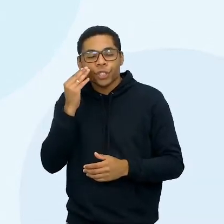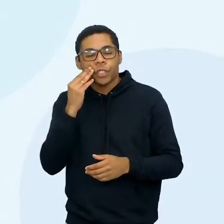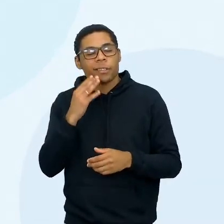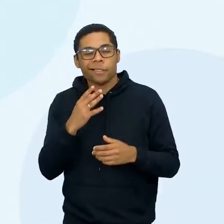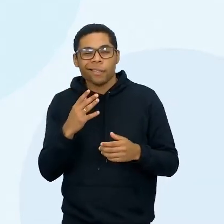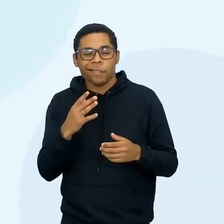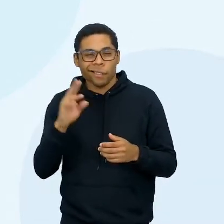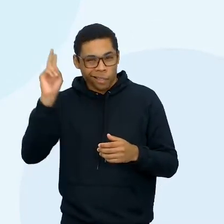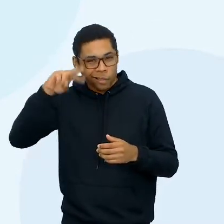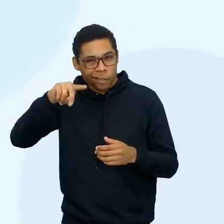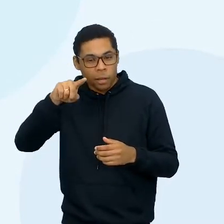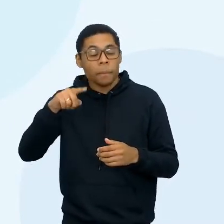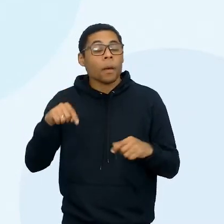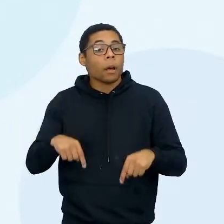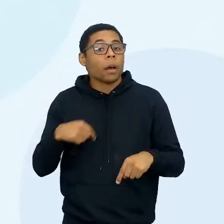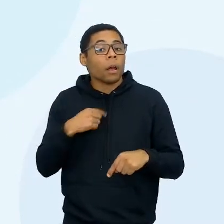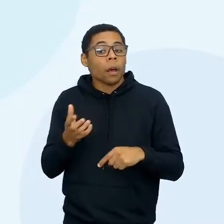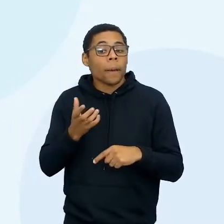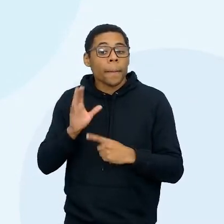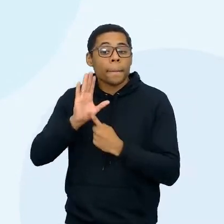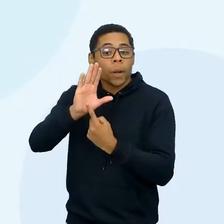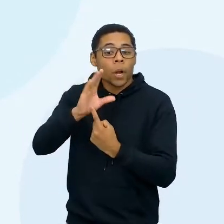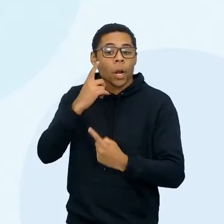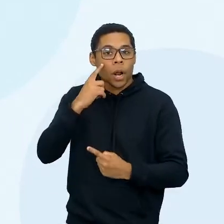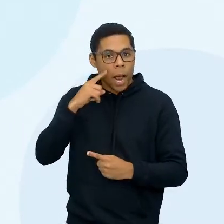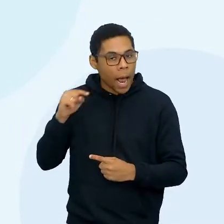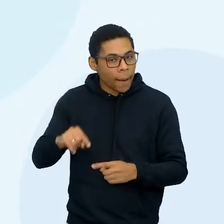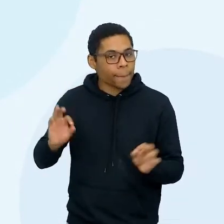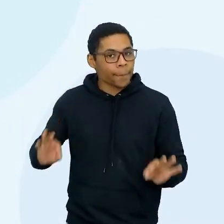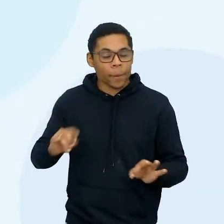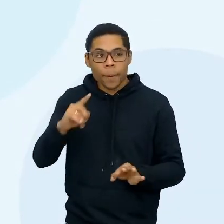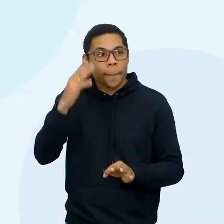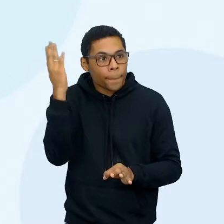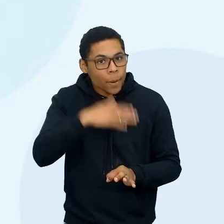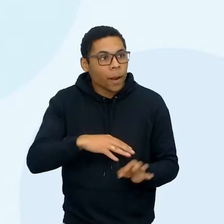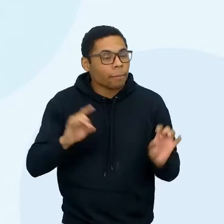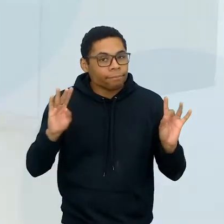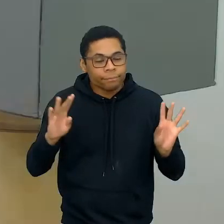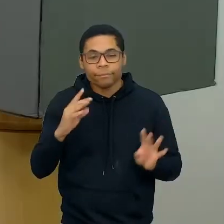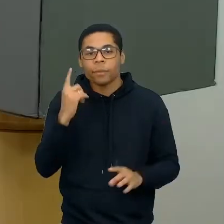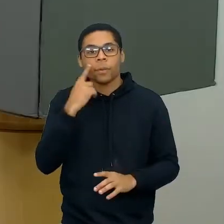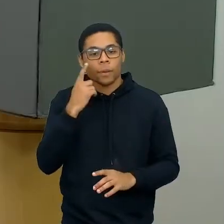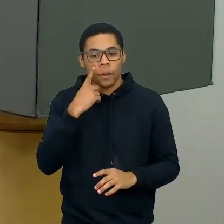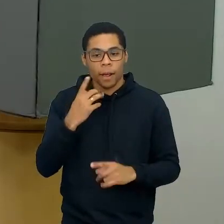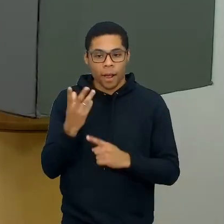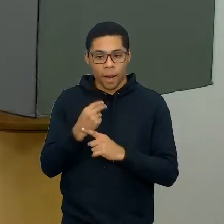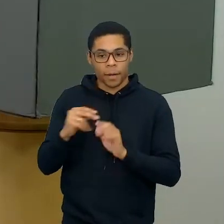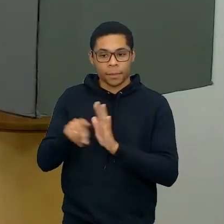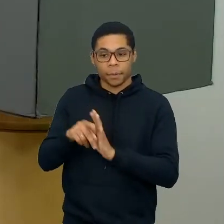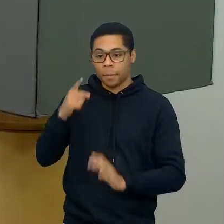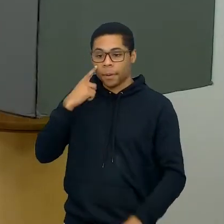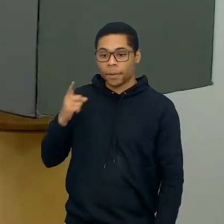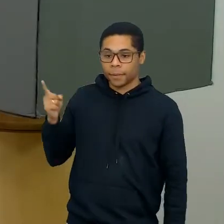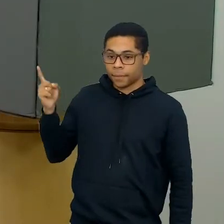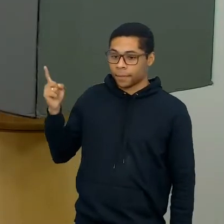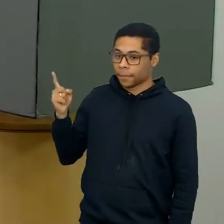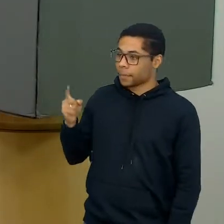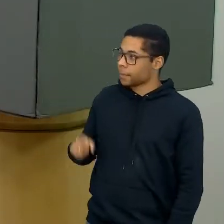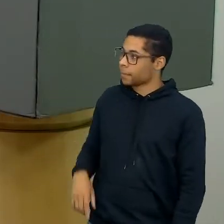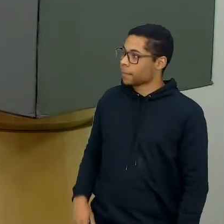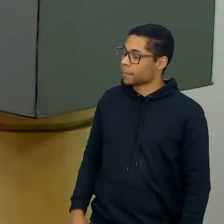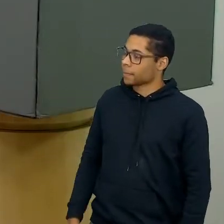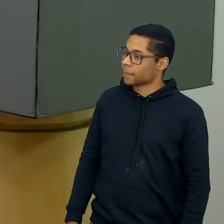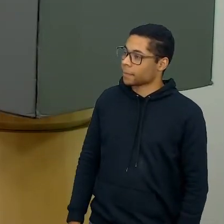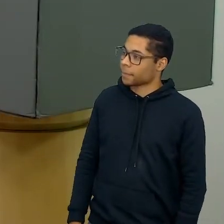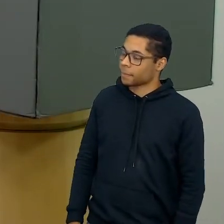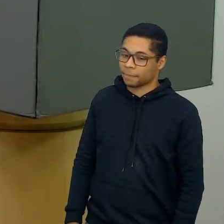tudo mais? Eu queria te mostrar agora que é a hora da técnica para a gente mostrar aqui a arte do professor Magno. Olha só que bacana que a gente fez,